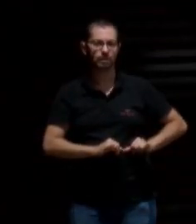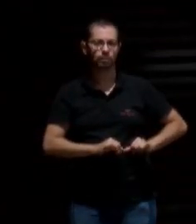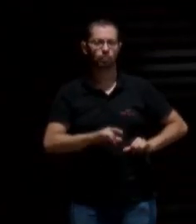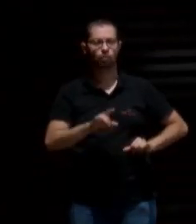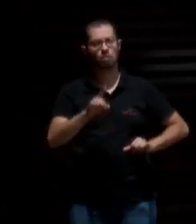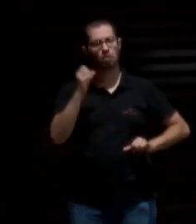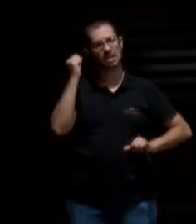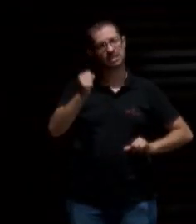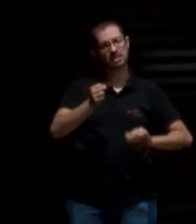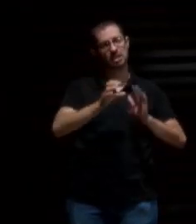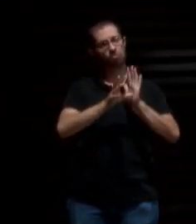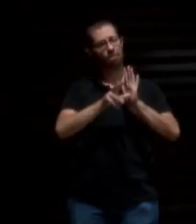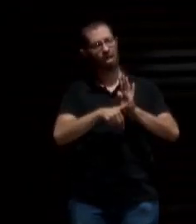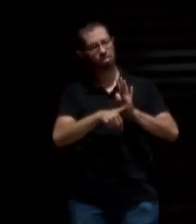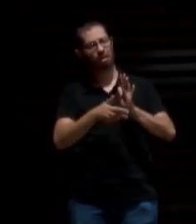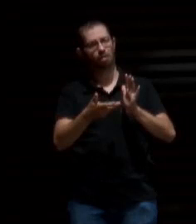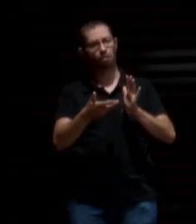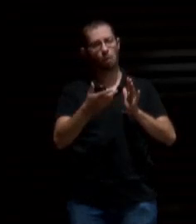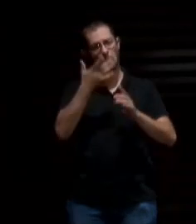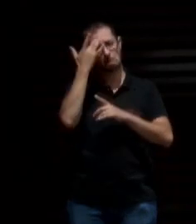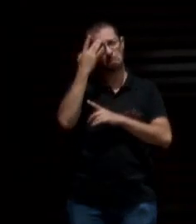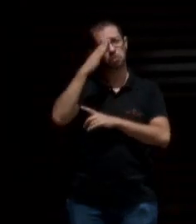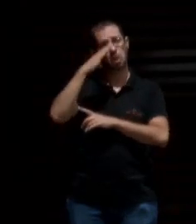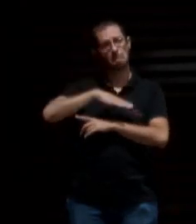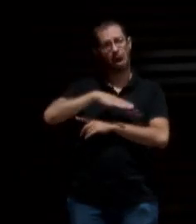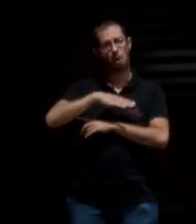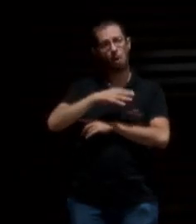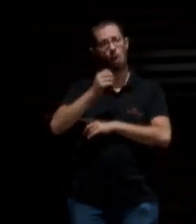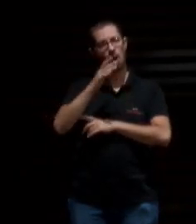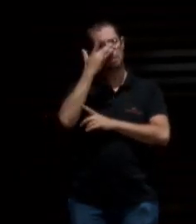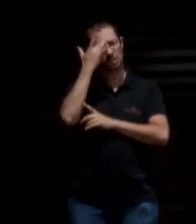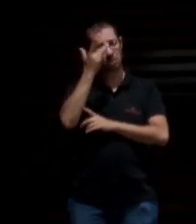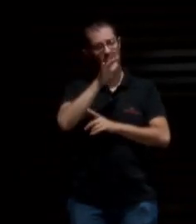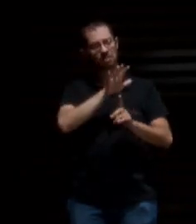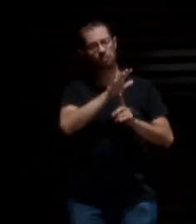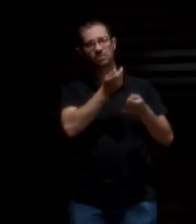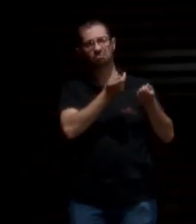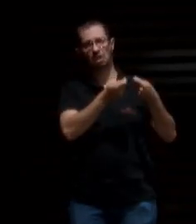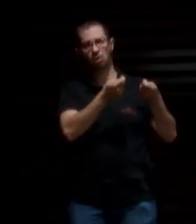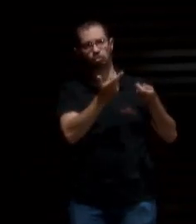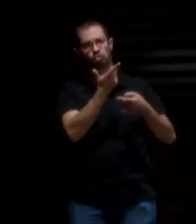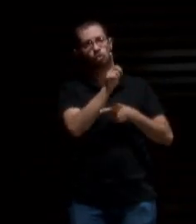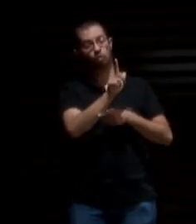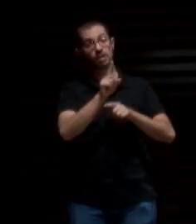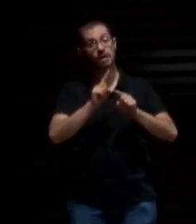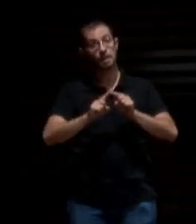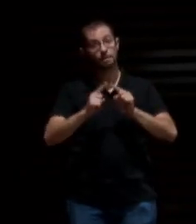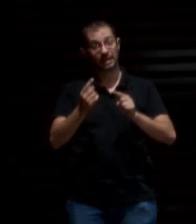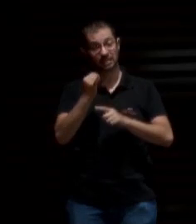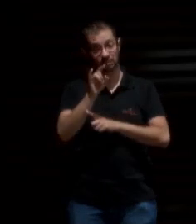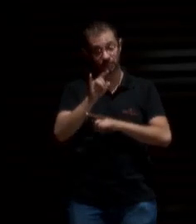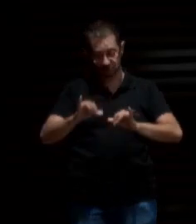ou ladrão, ou malfeitor, ou como quem se intromete em negócios de outrem. Mas se sofrer como